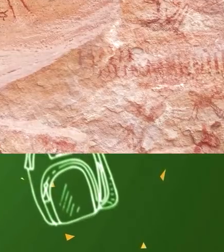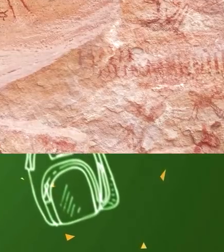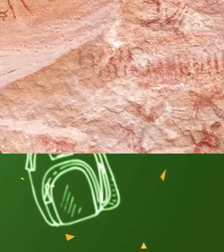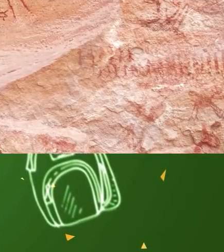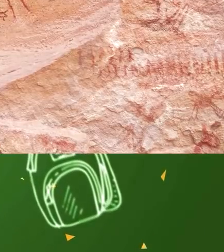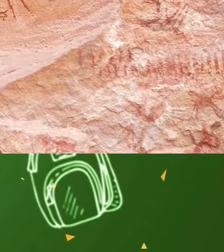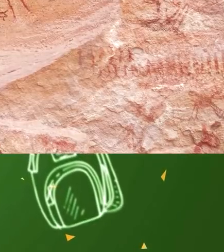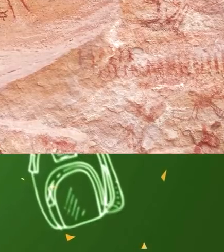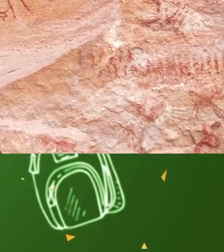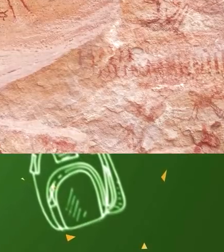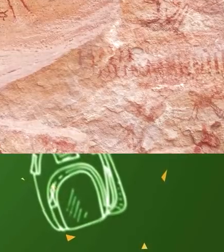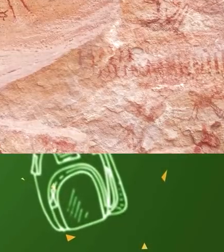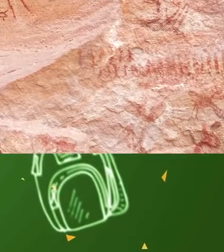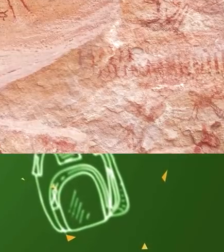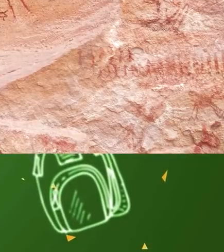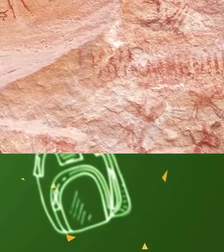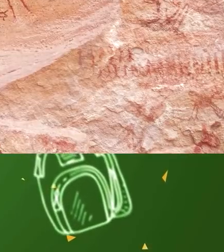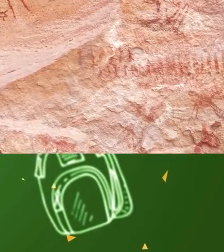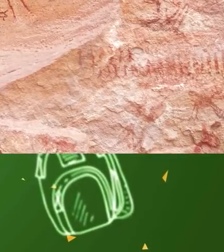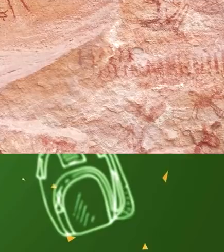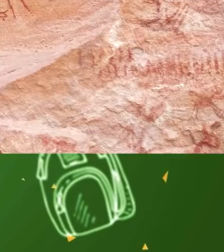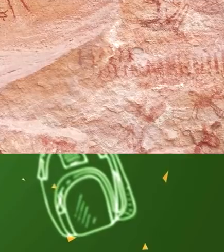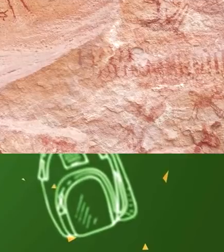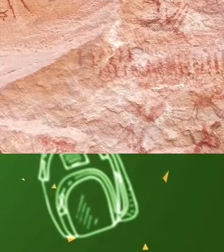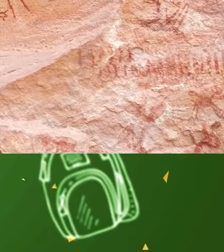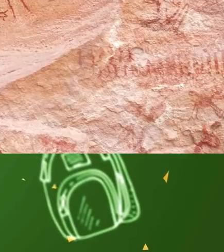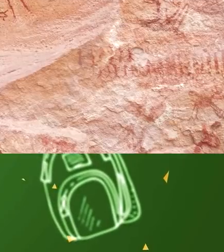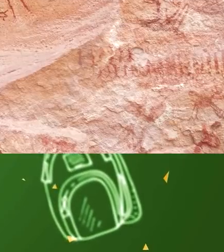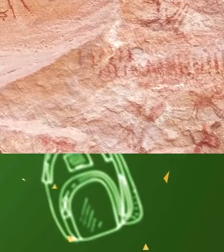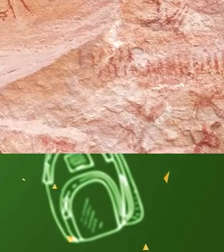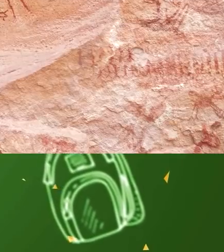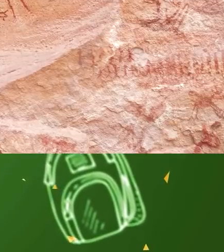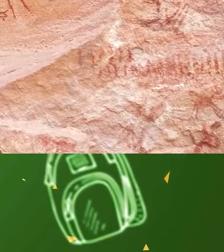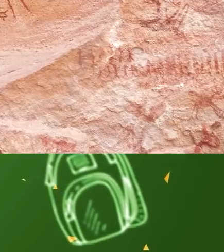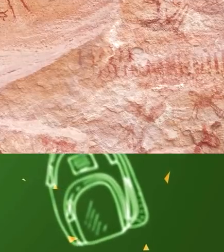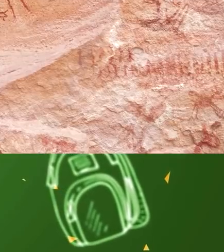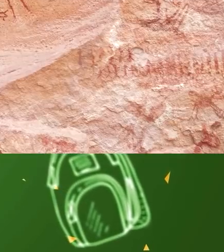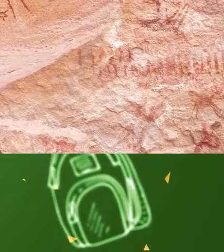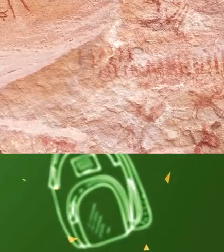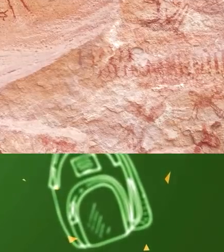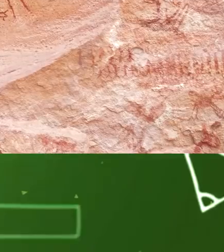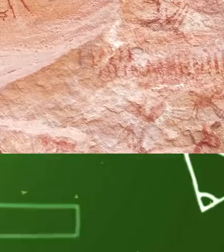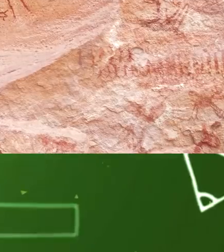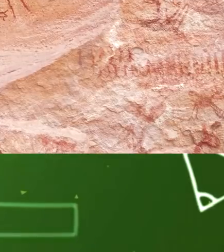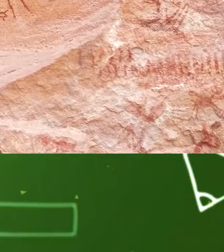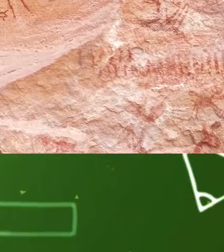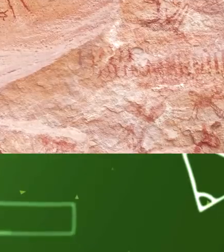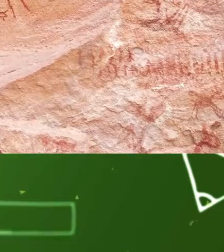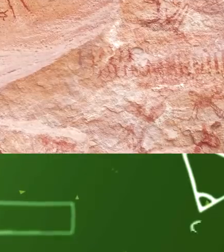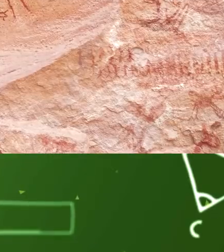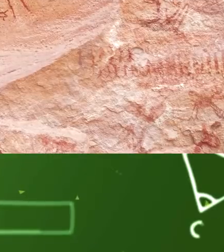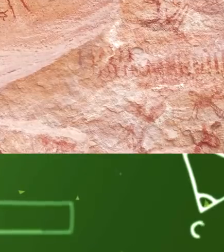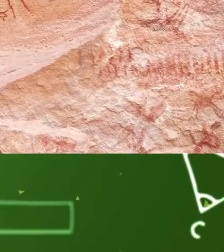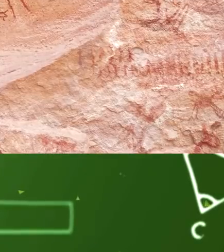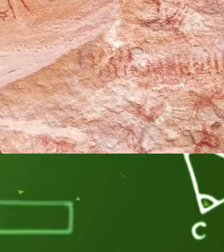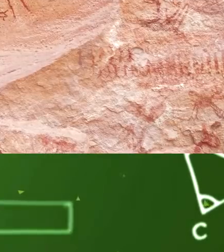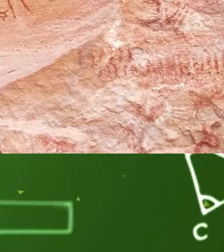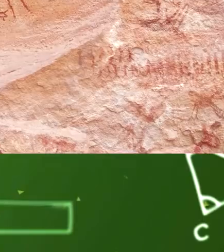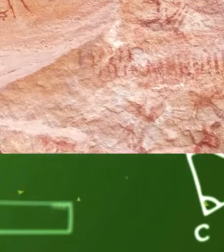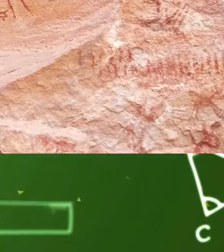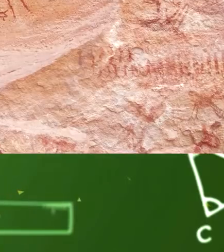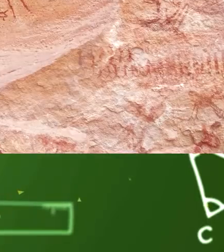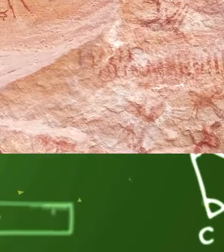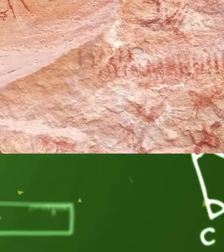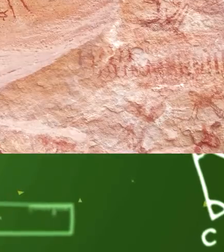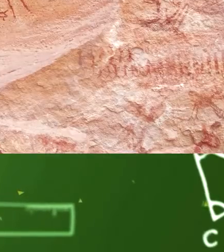vontade e necessidade de expressar, comunicar e registrar